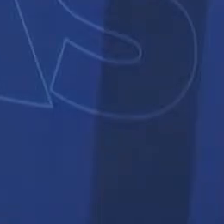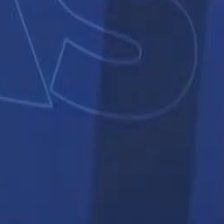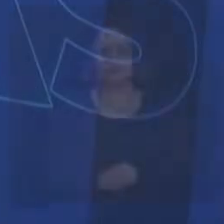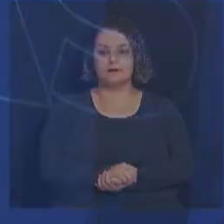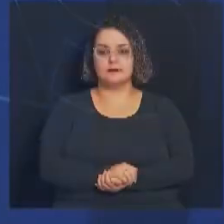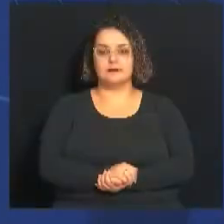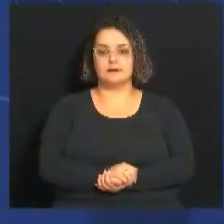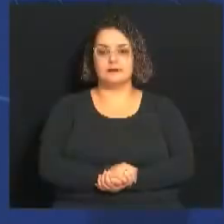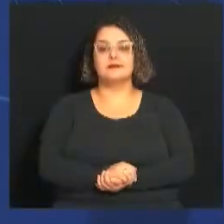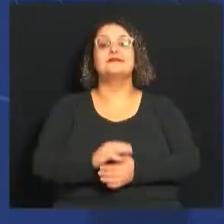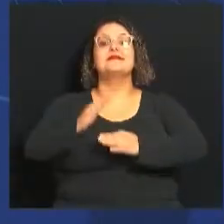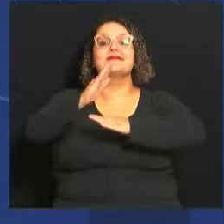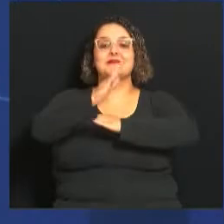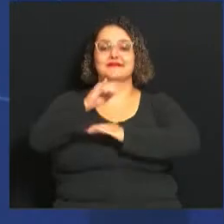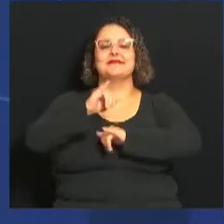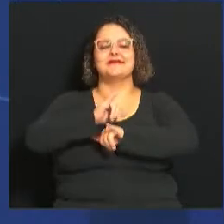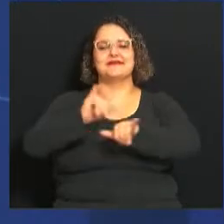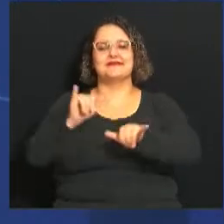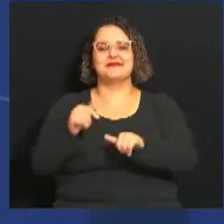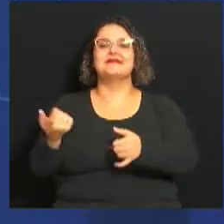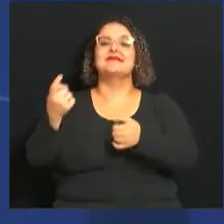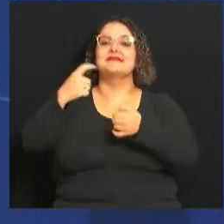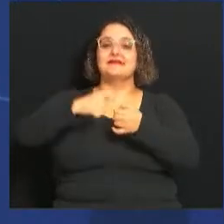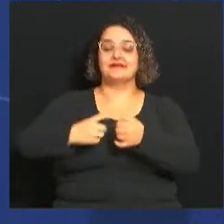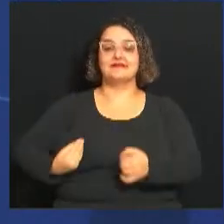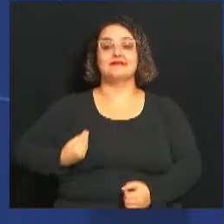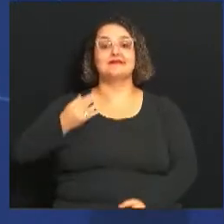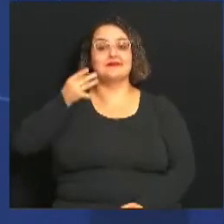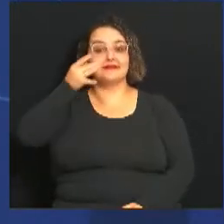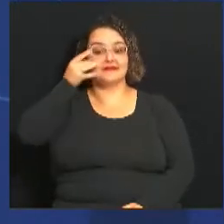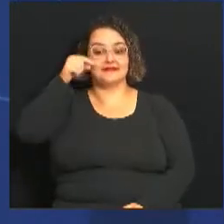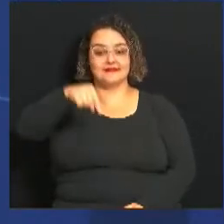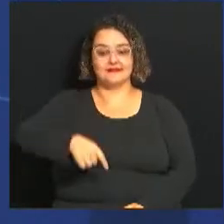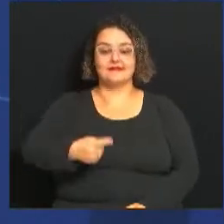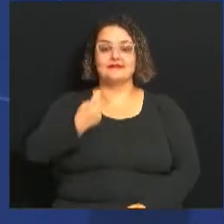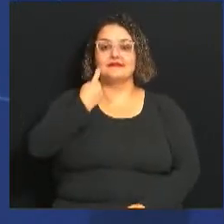Câmara Notícia de volta ao vivo nesta sexta-feira,